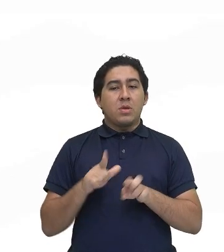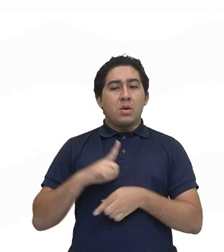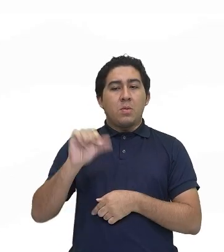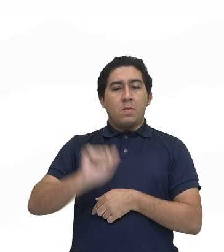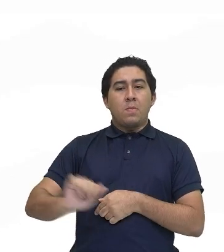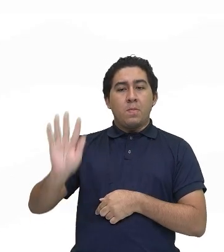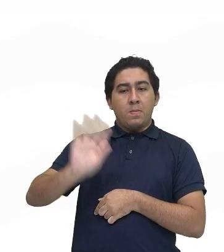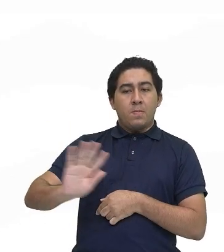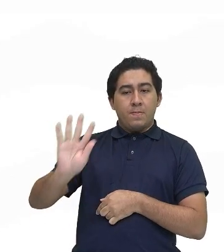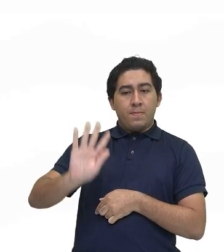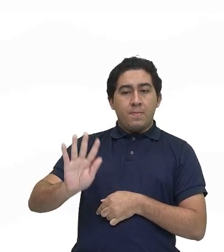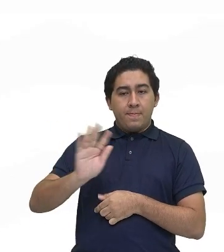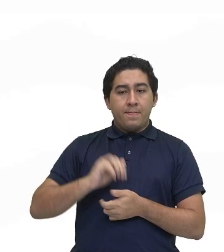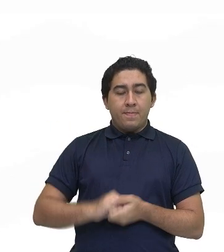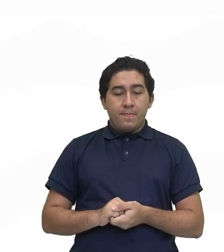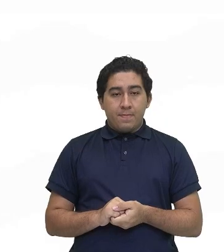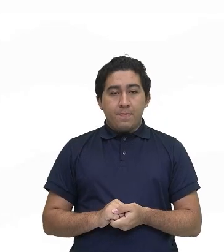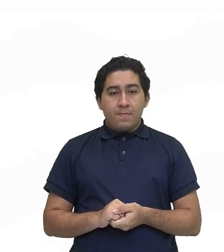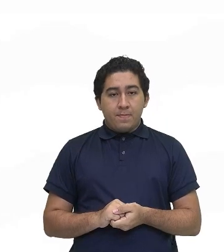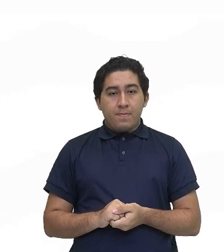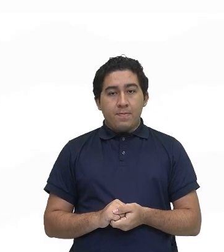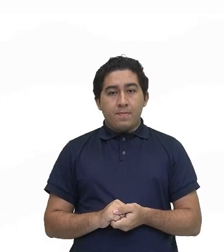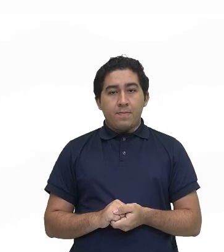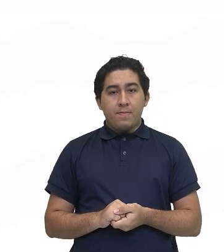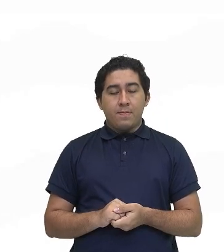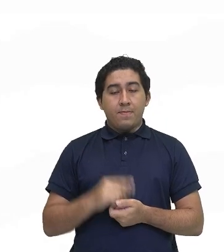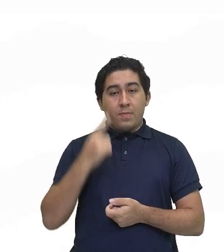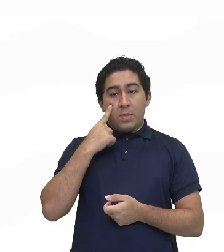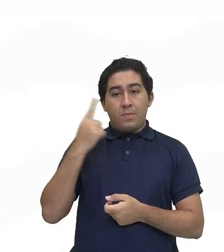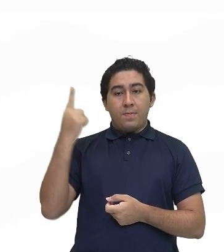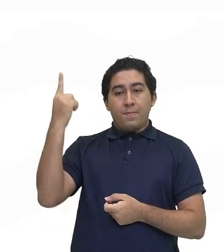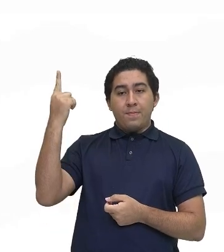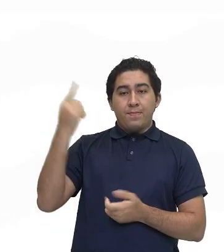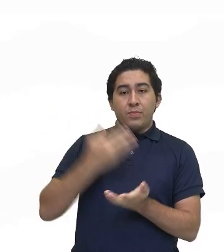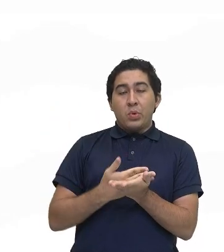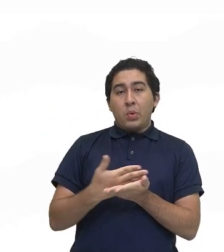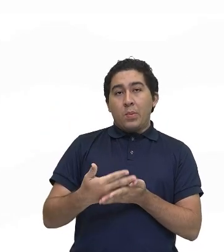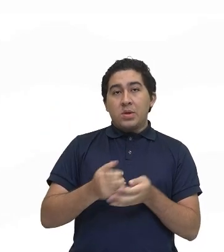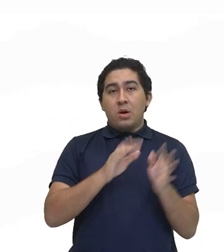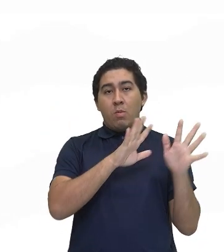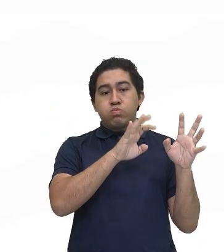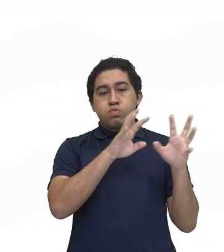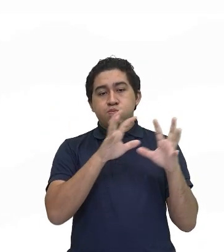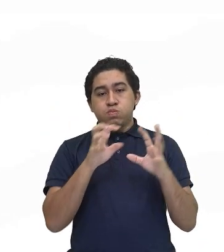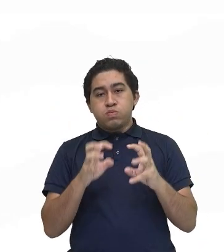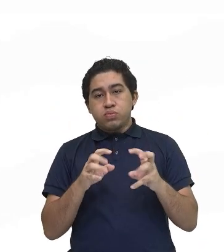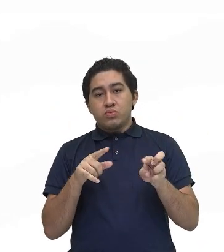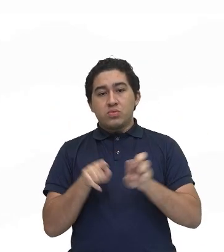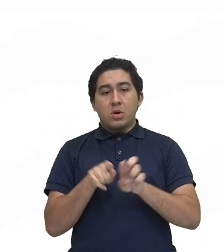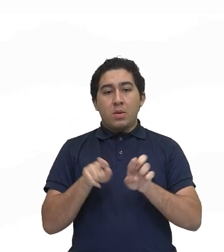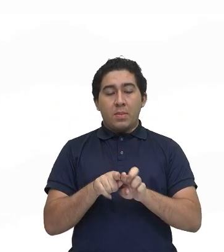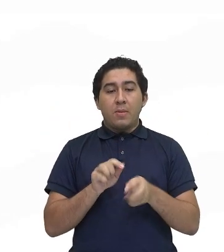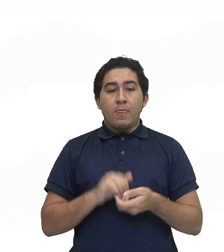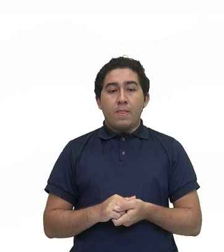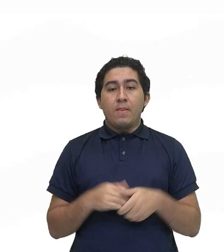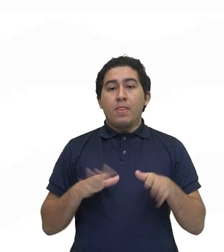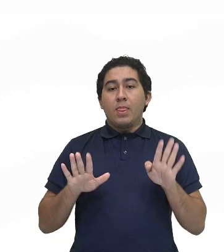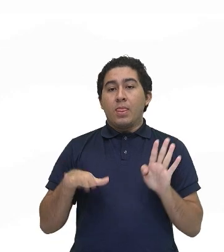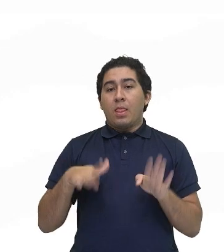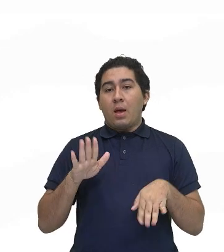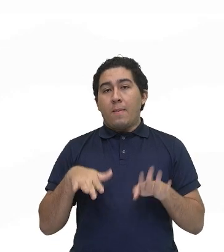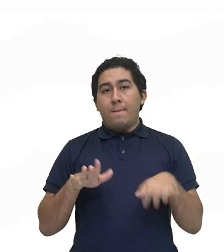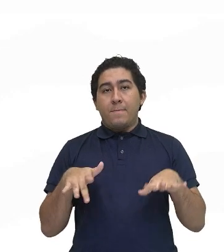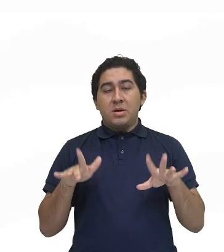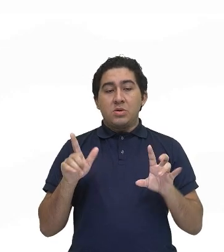imagem aqui, onde se inicia na nebulosa e, dependendo